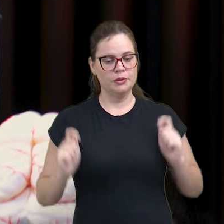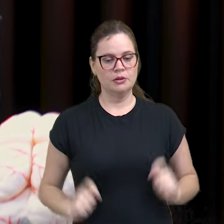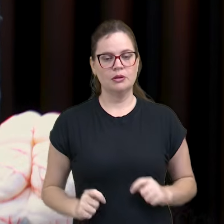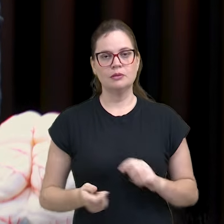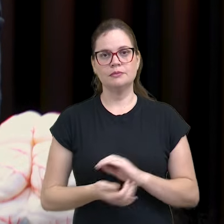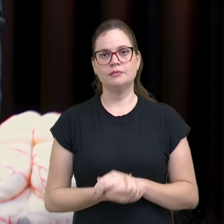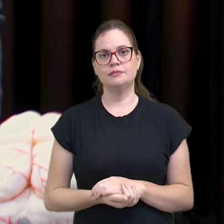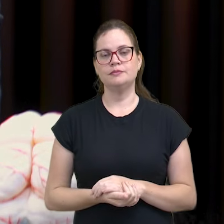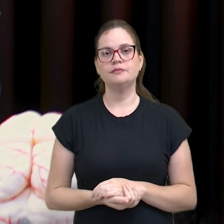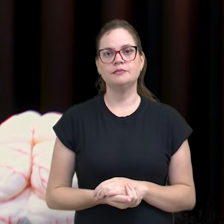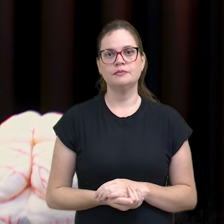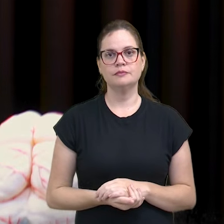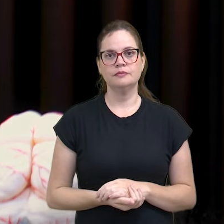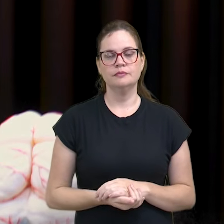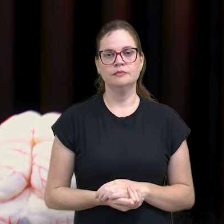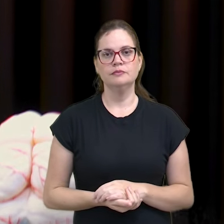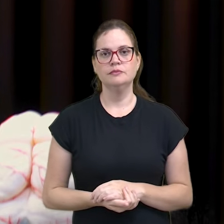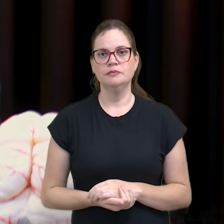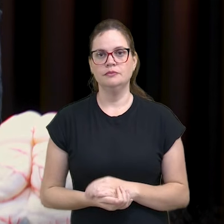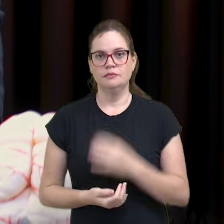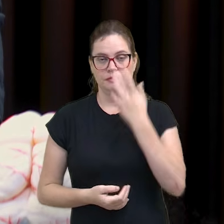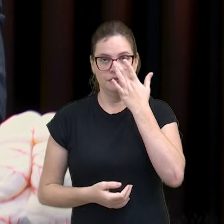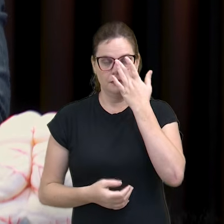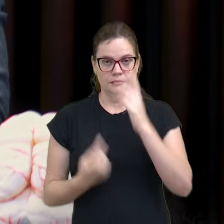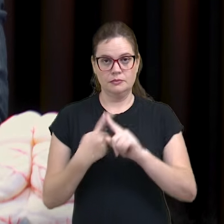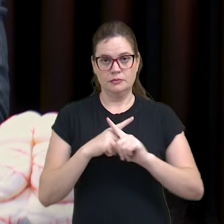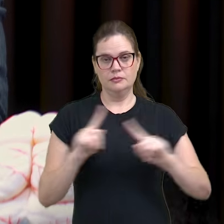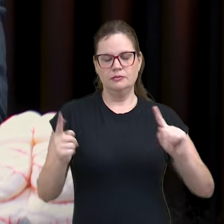nosso corpo.